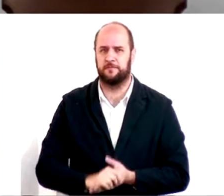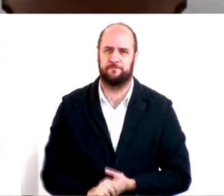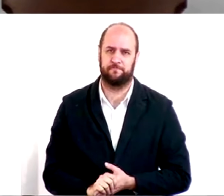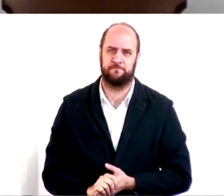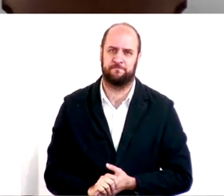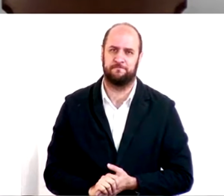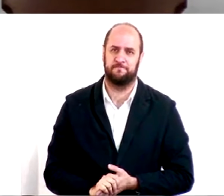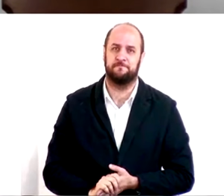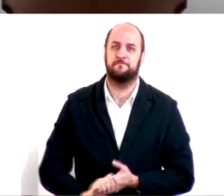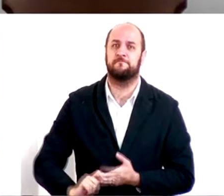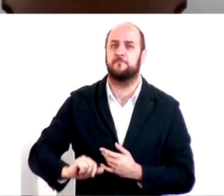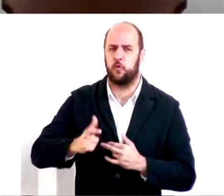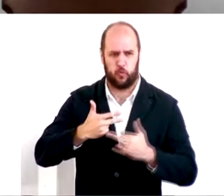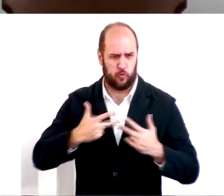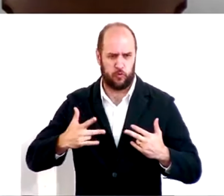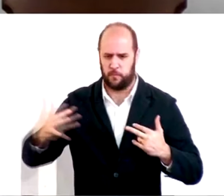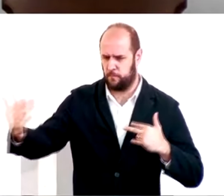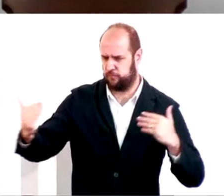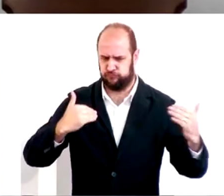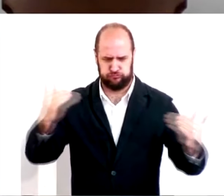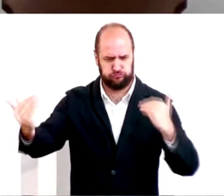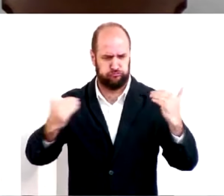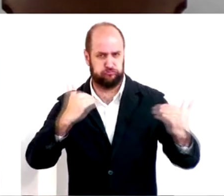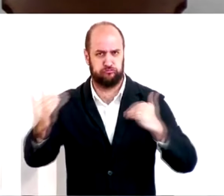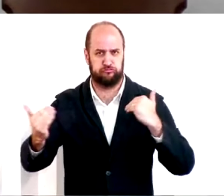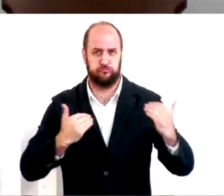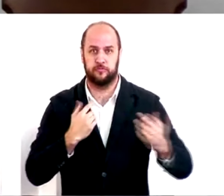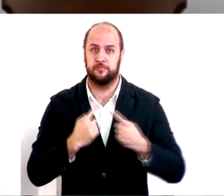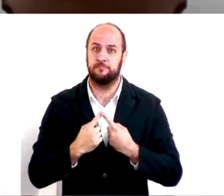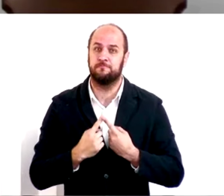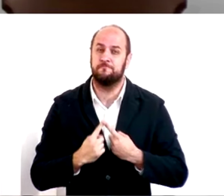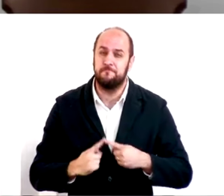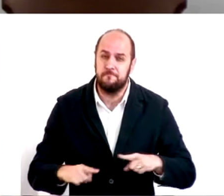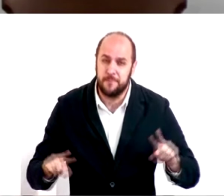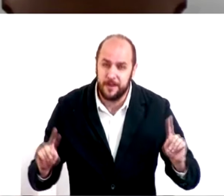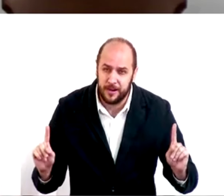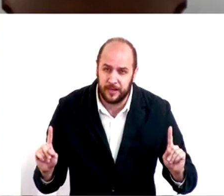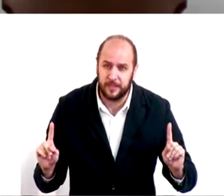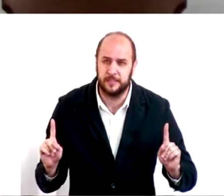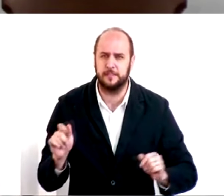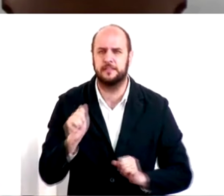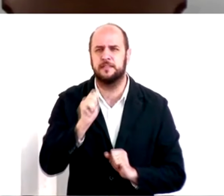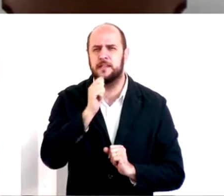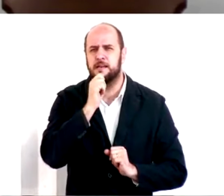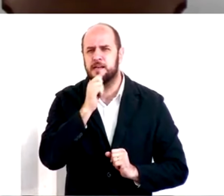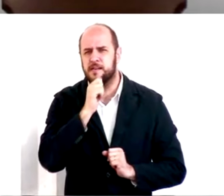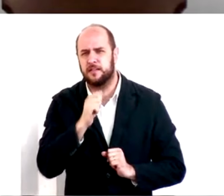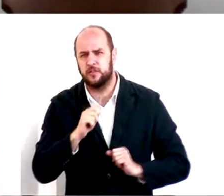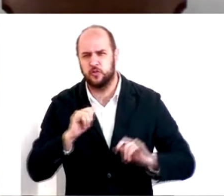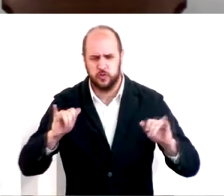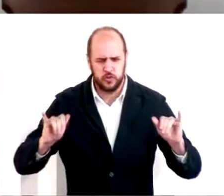de todos os lugares. No entanto, apesar de todas as aflições que